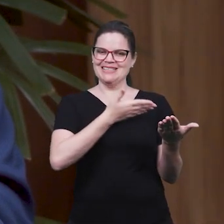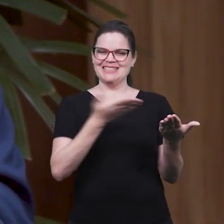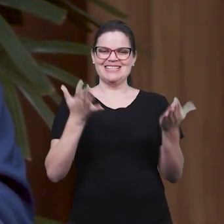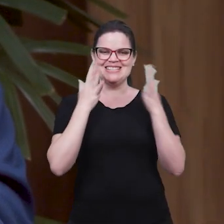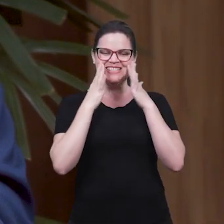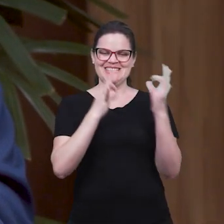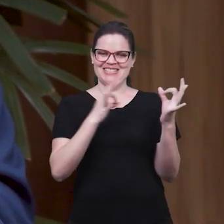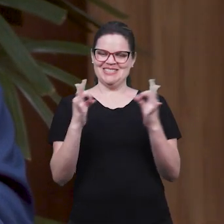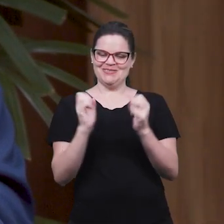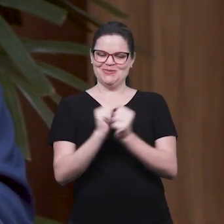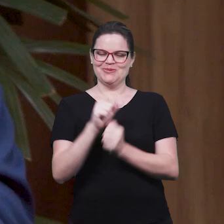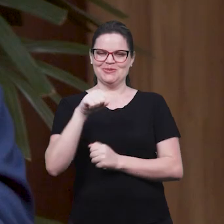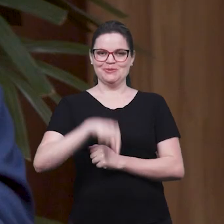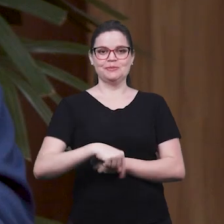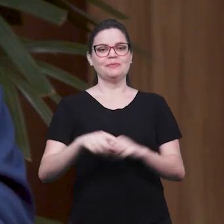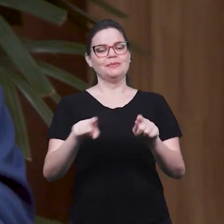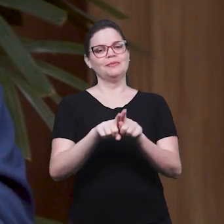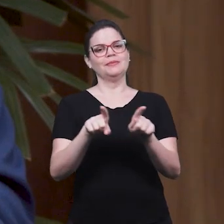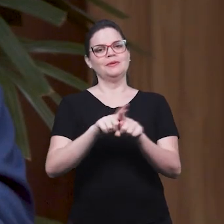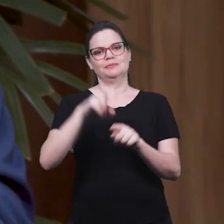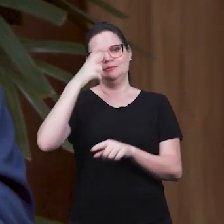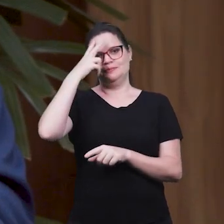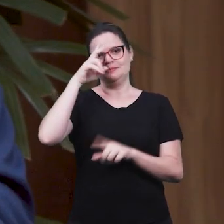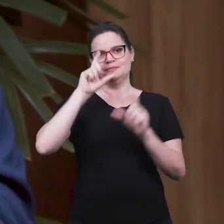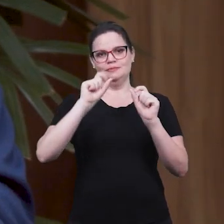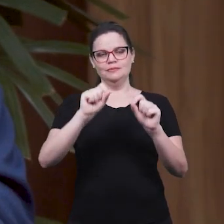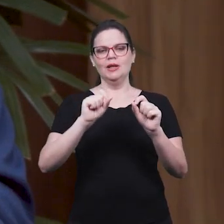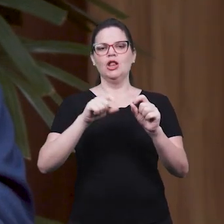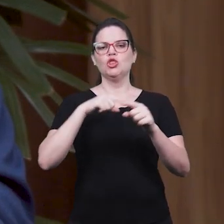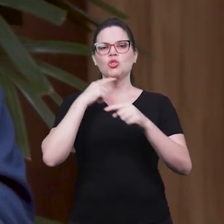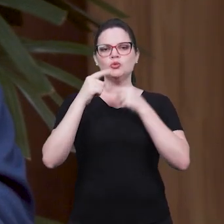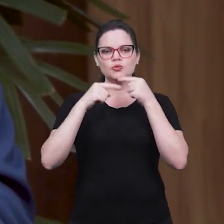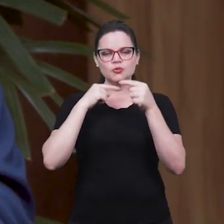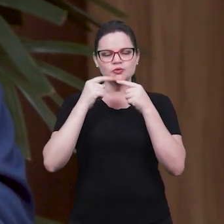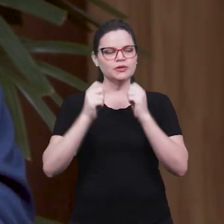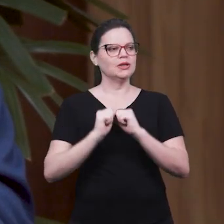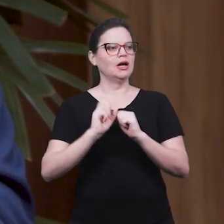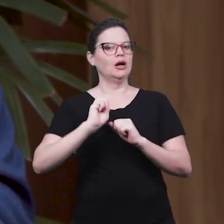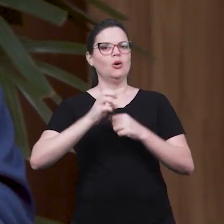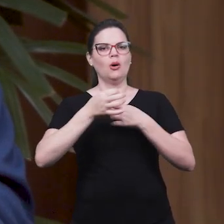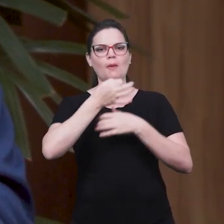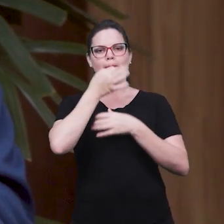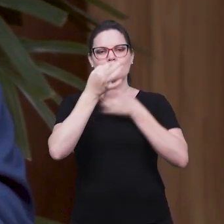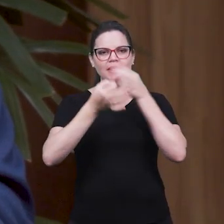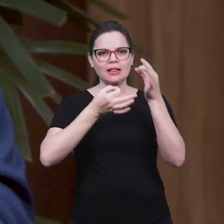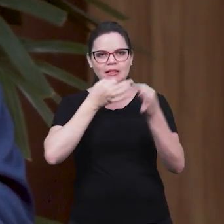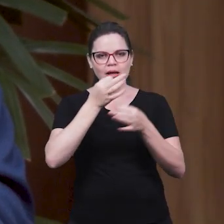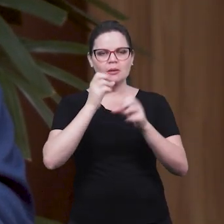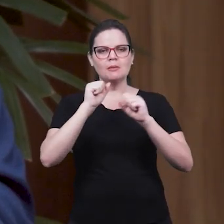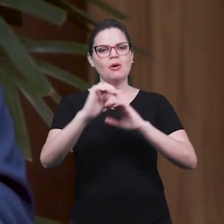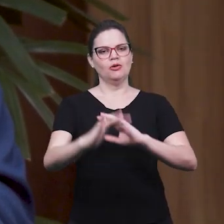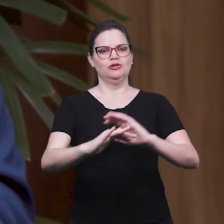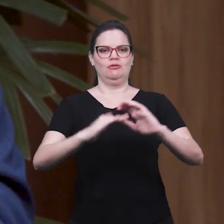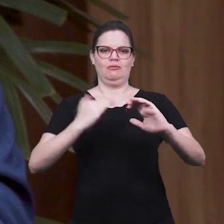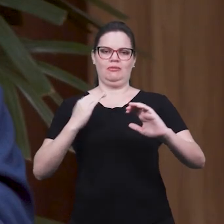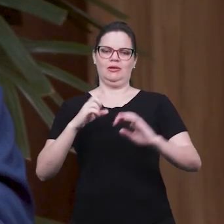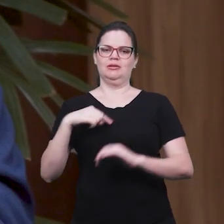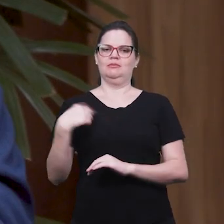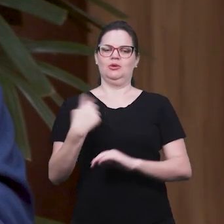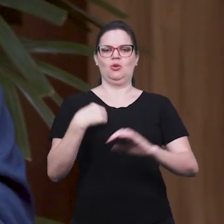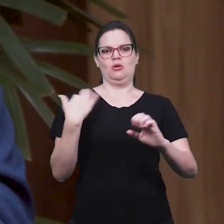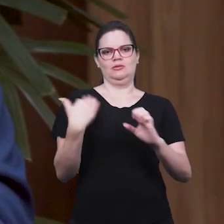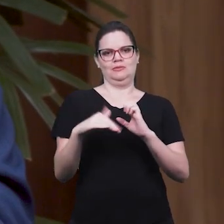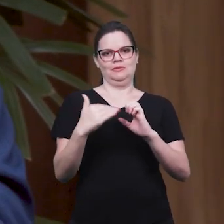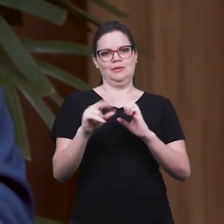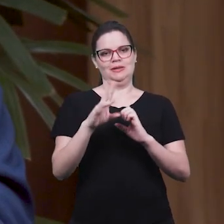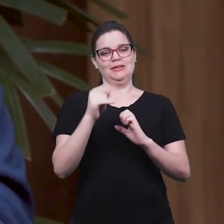audiência. Lembramos também que você pode encaminhar suas dúvidas ou sugestão também de assuntos de pauta para o nosso e-mail que vai